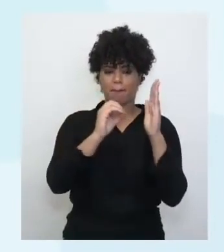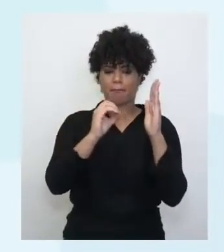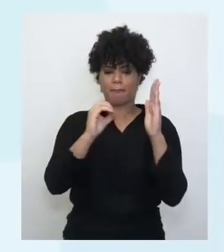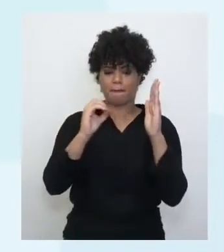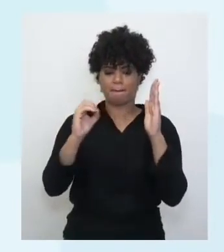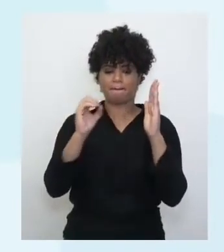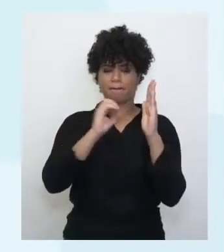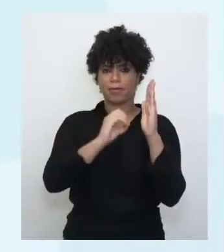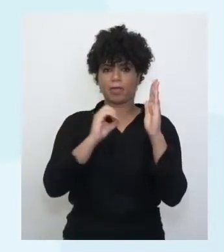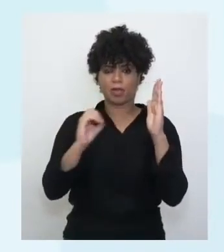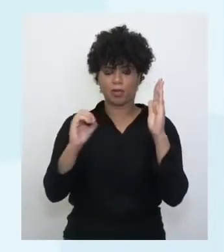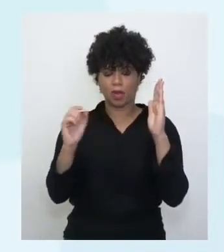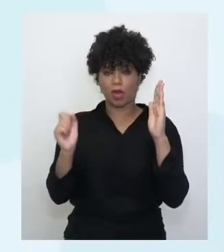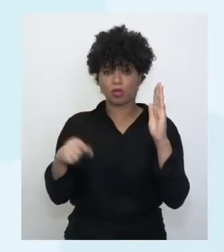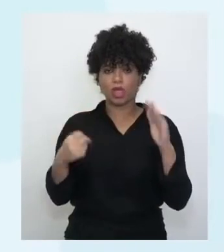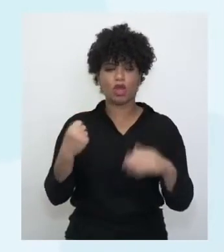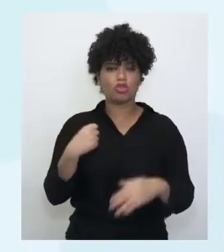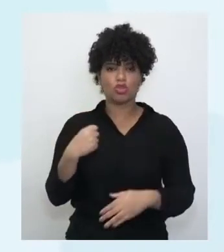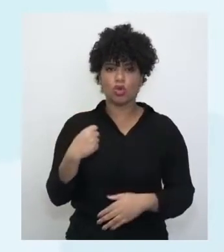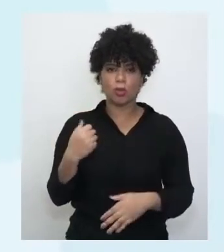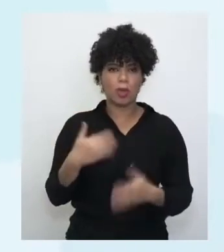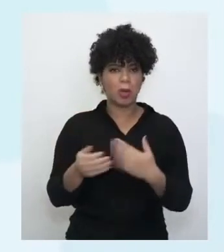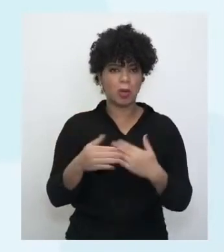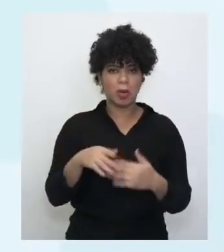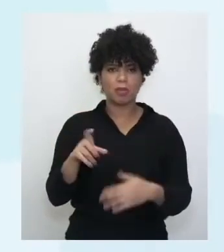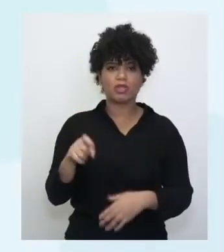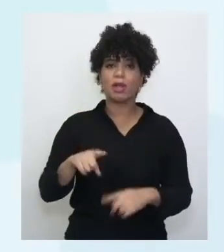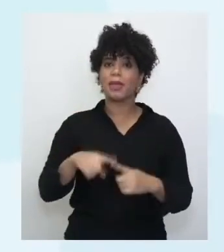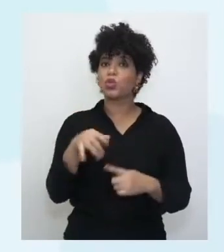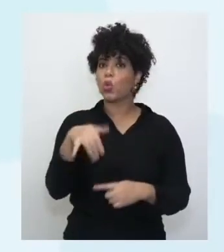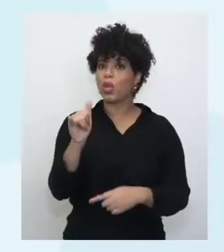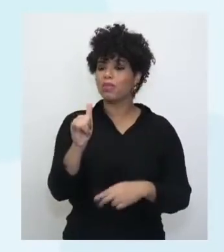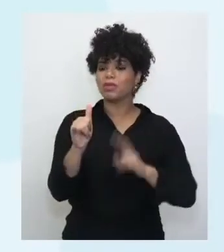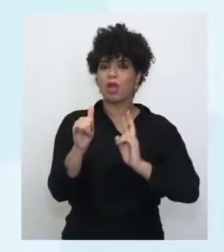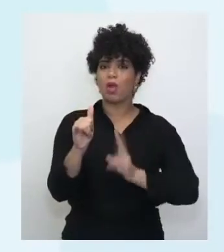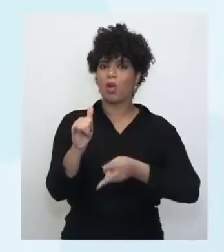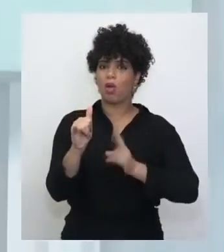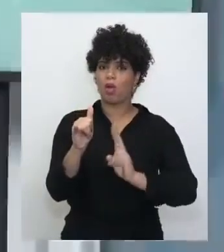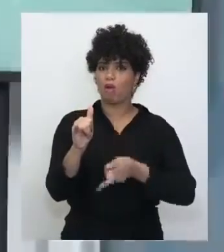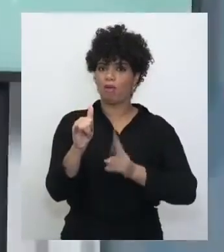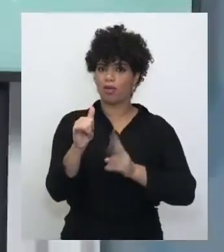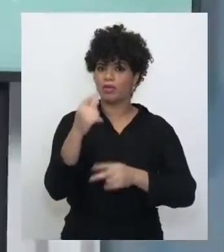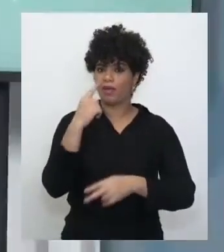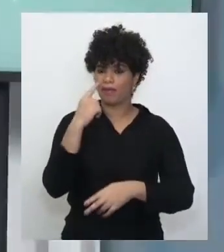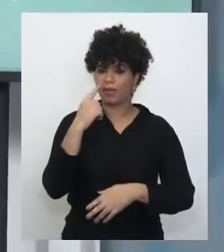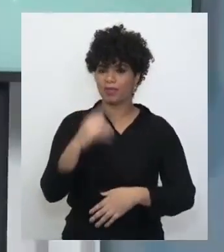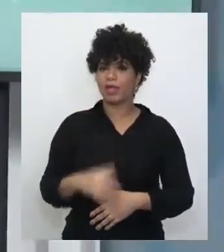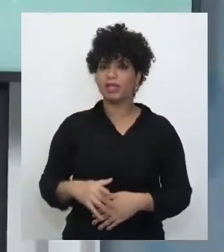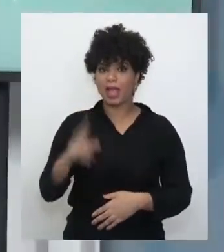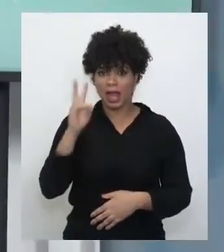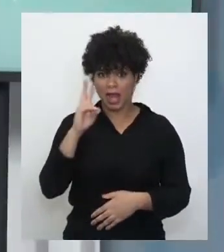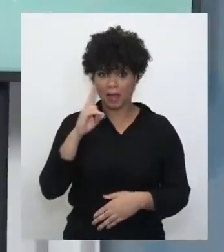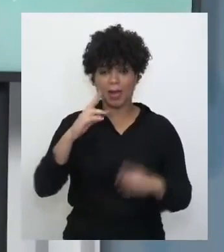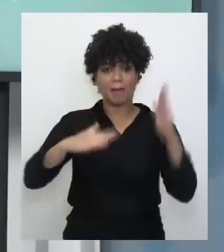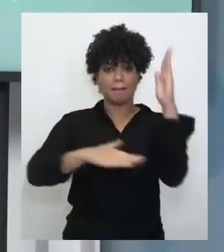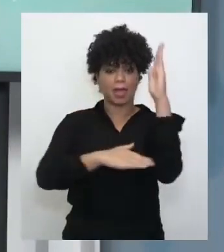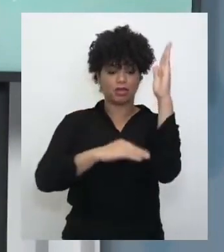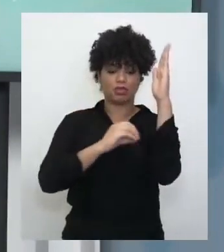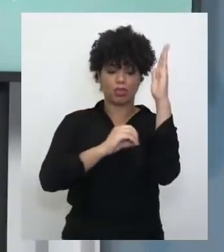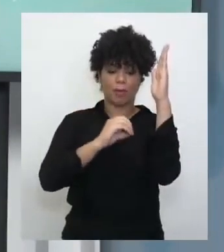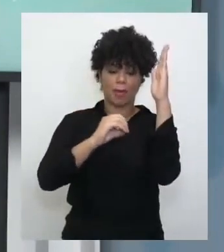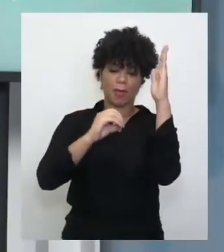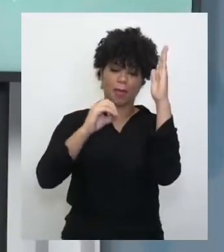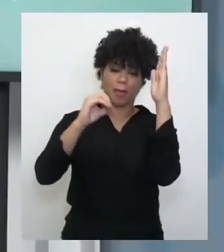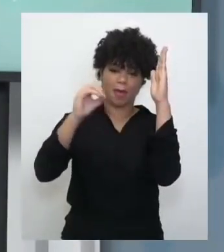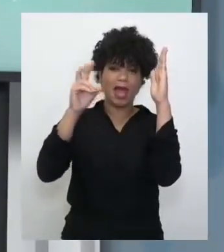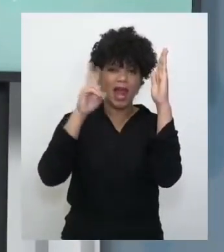número qualquer para o x e o y é fixo. Então, ó, lembra do slide anterior? Volta para cá. Pontos alinhados. Lembra que a gente ia fazer uma